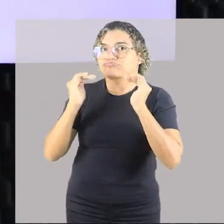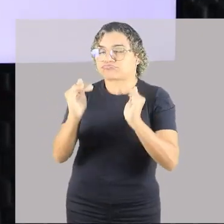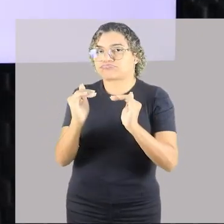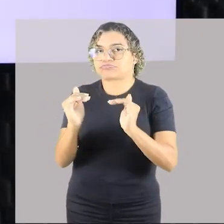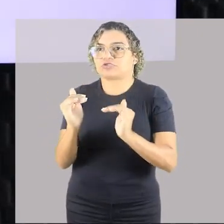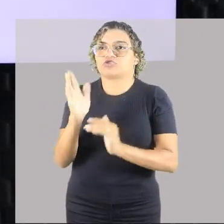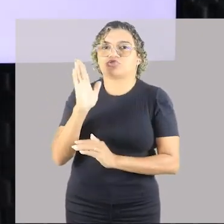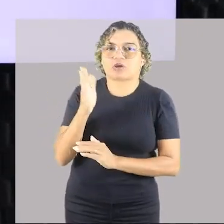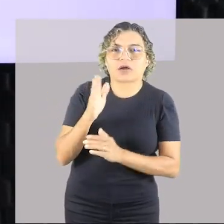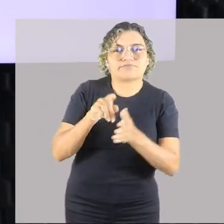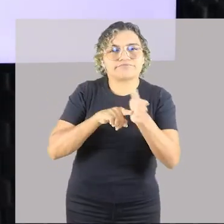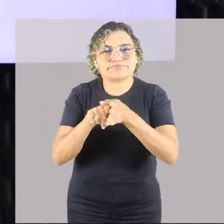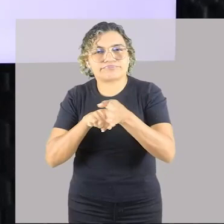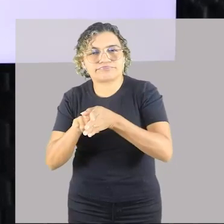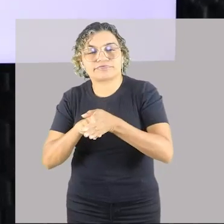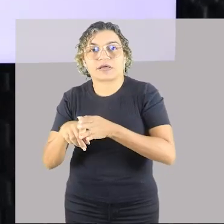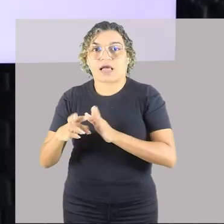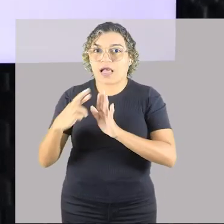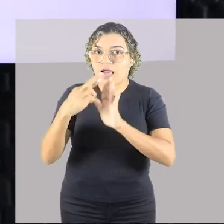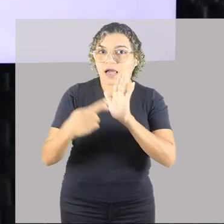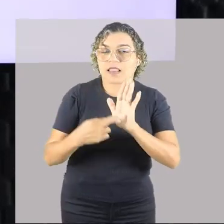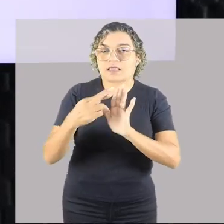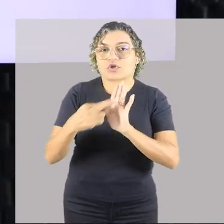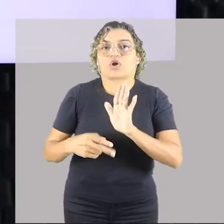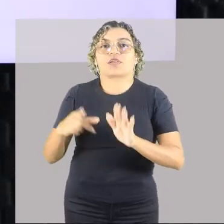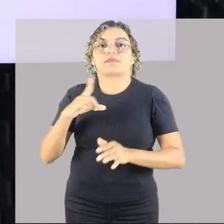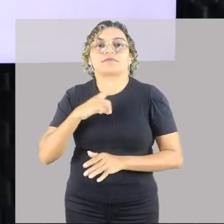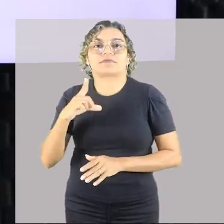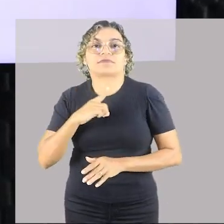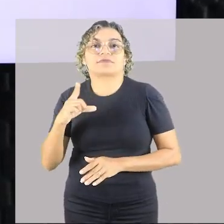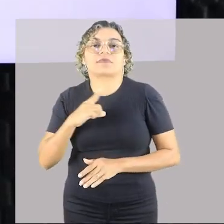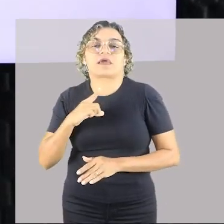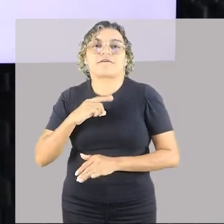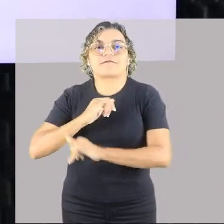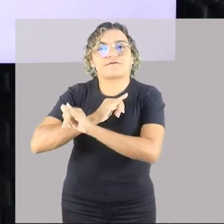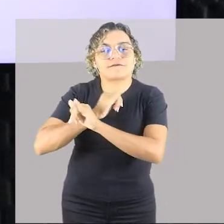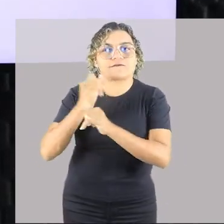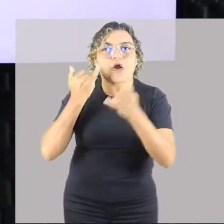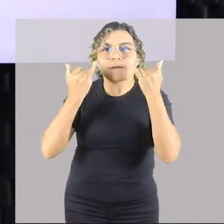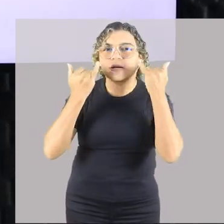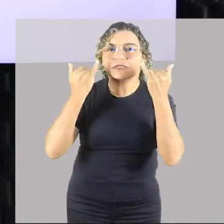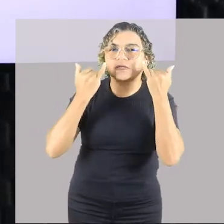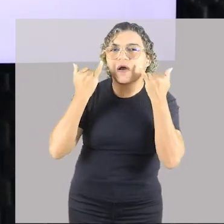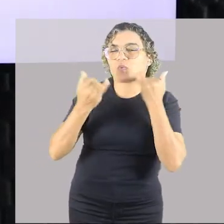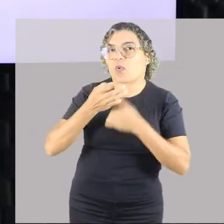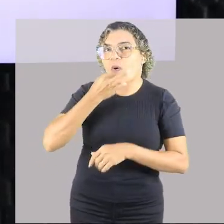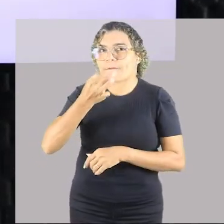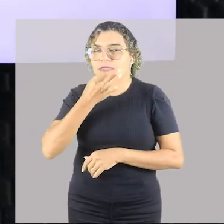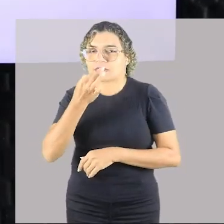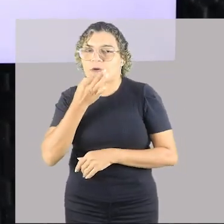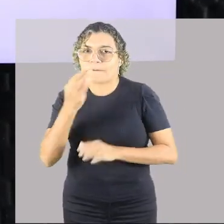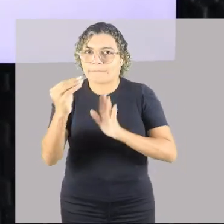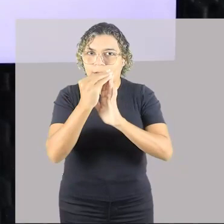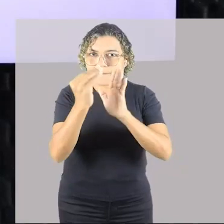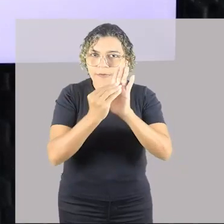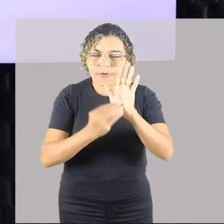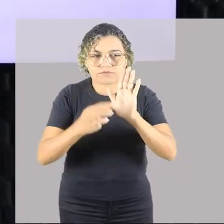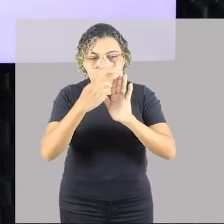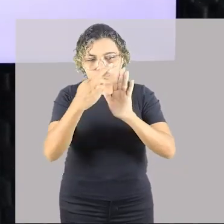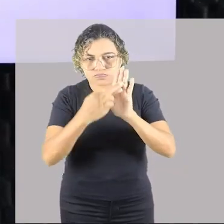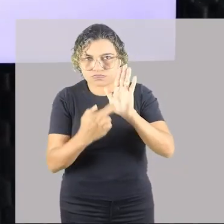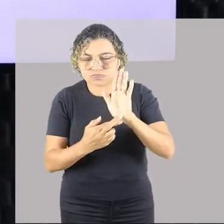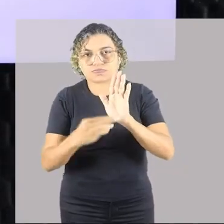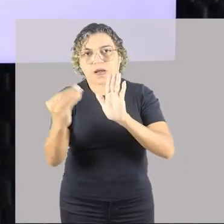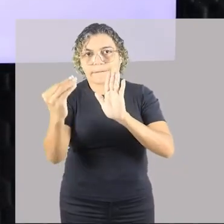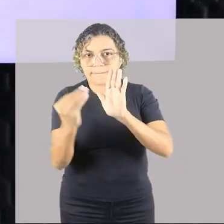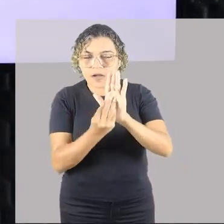as investigações. Com o relatório, temos uma peça informativa opinativa. No relatório, eles vão informar tudo e